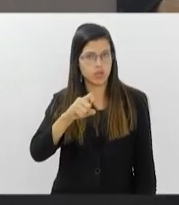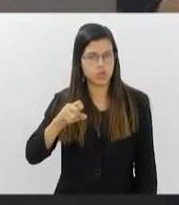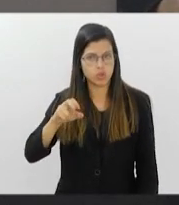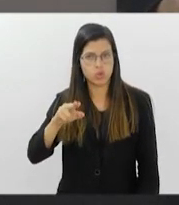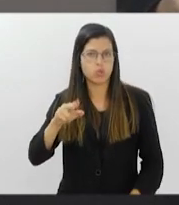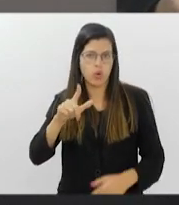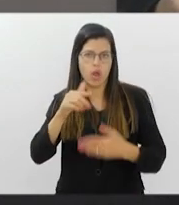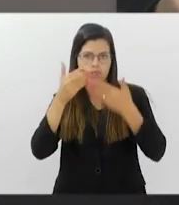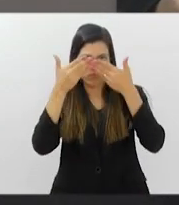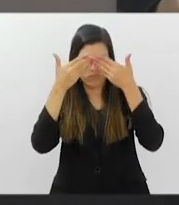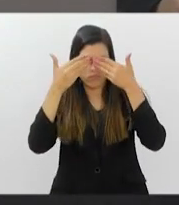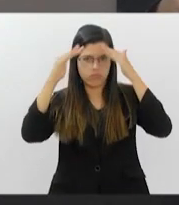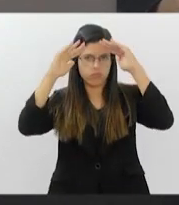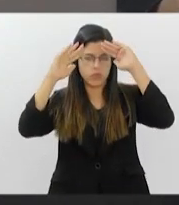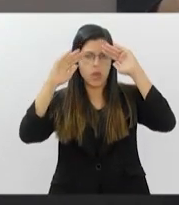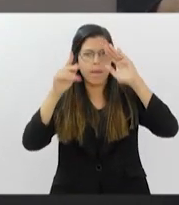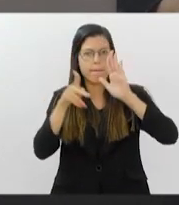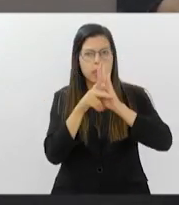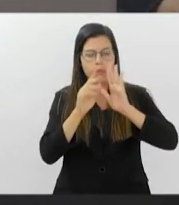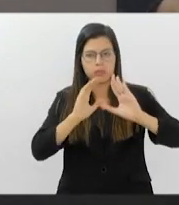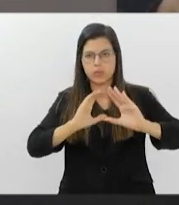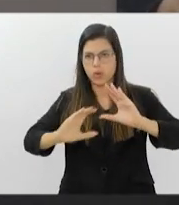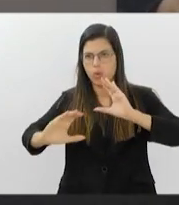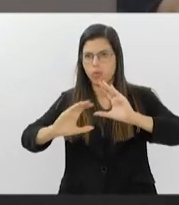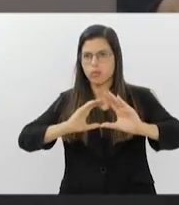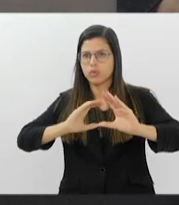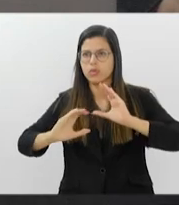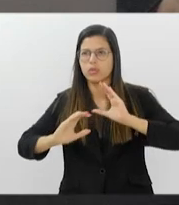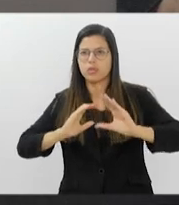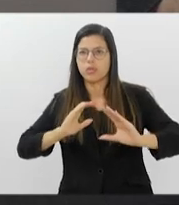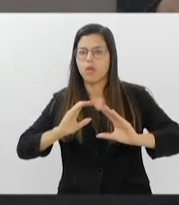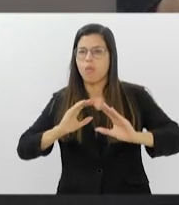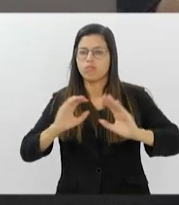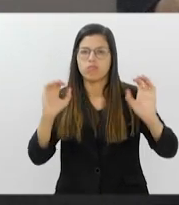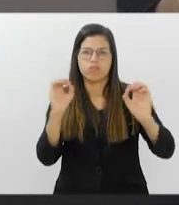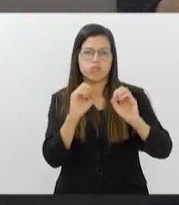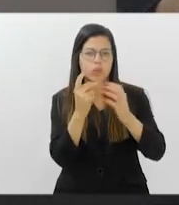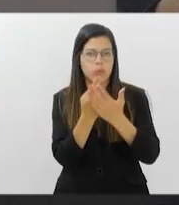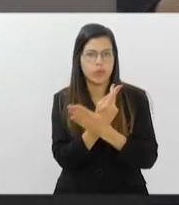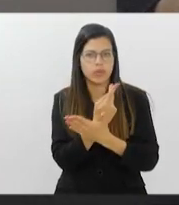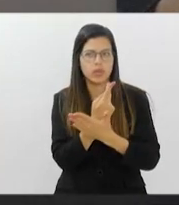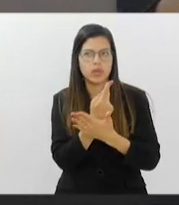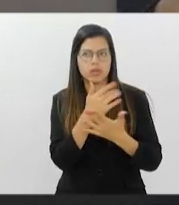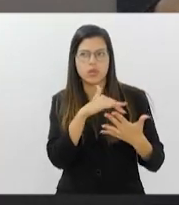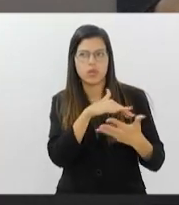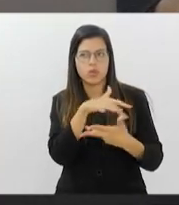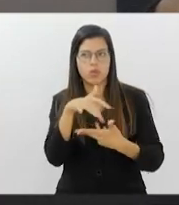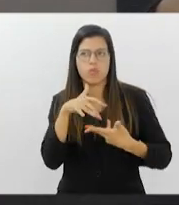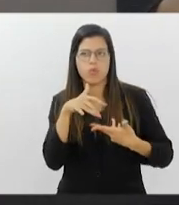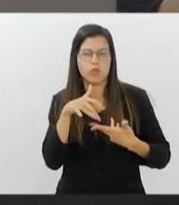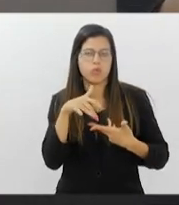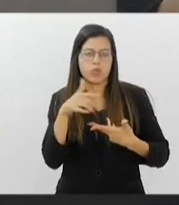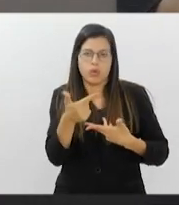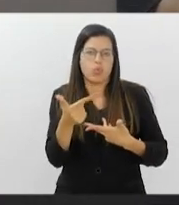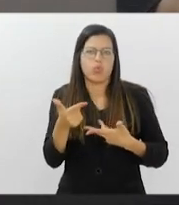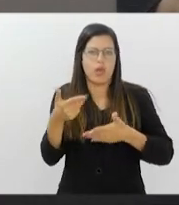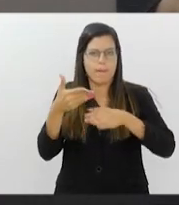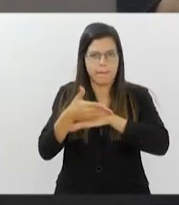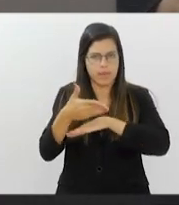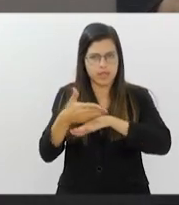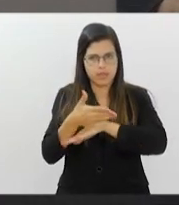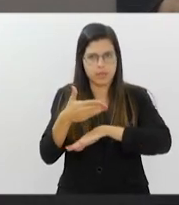da comunicação. Nada acontece no mundo em que Exu não participe, porque